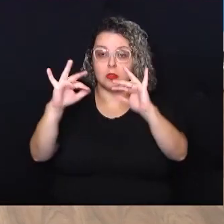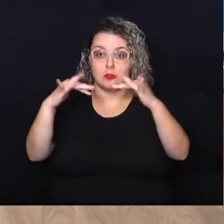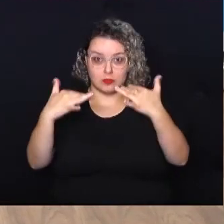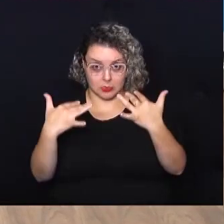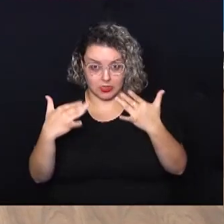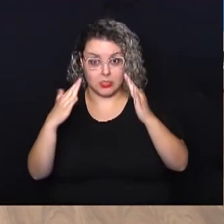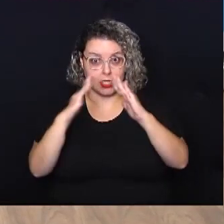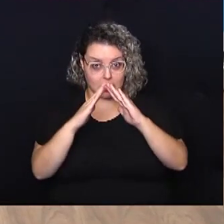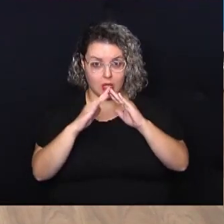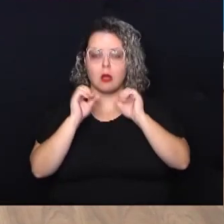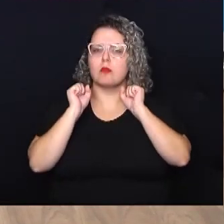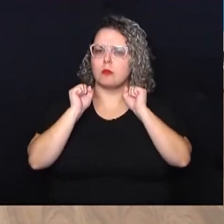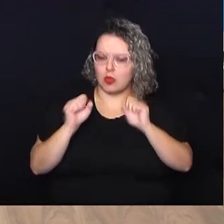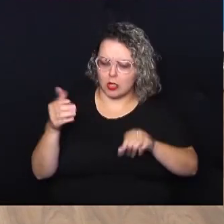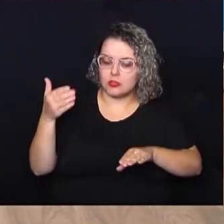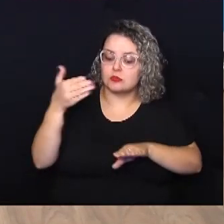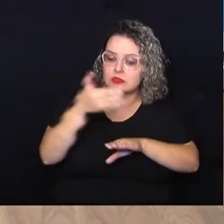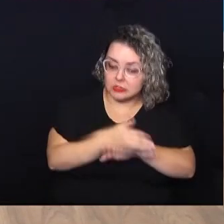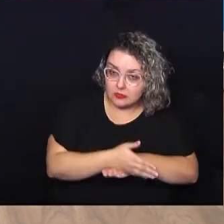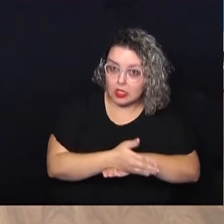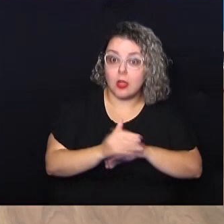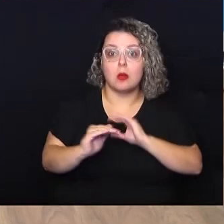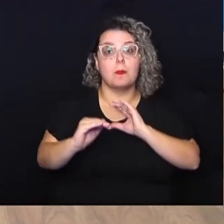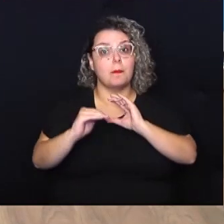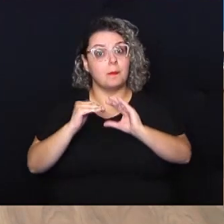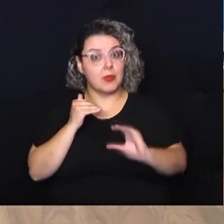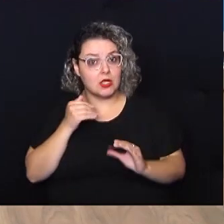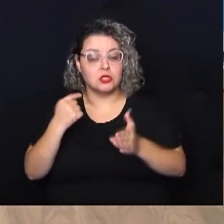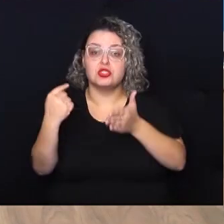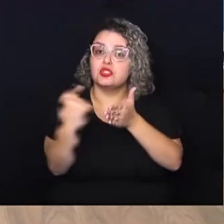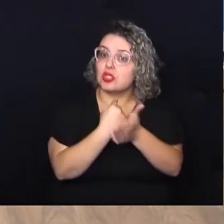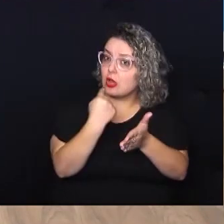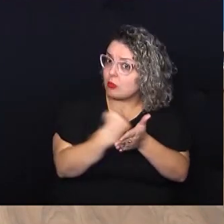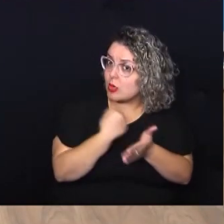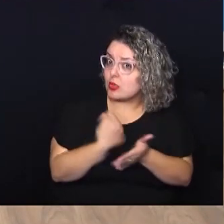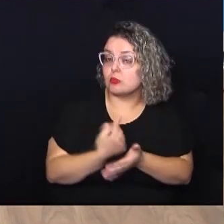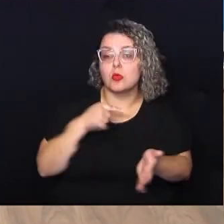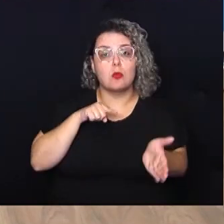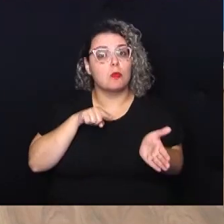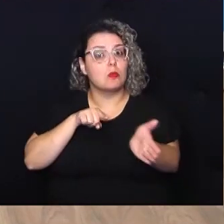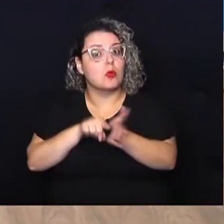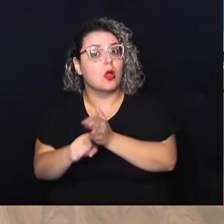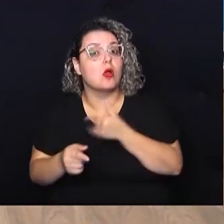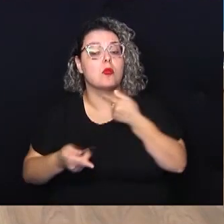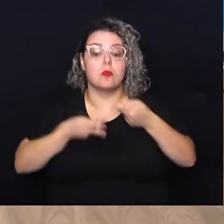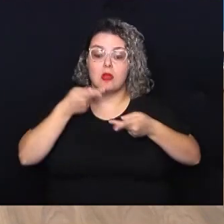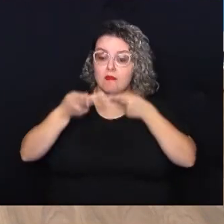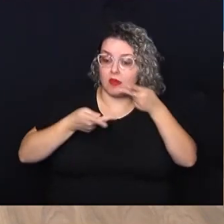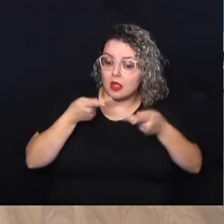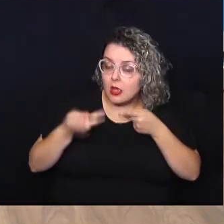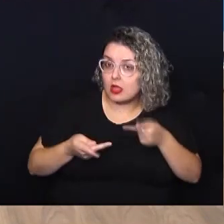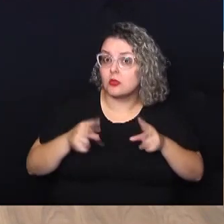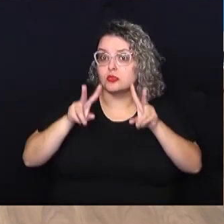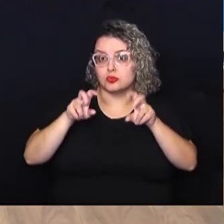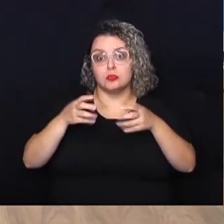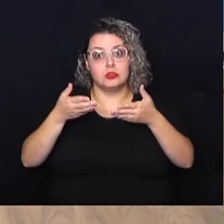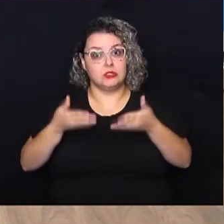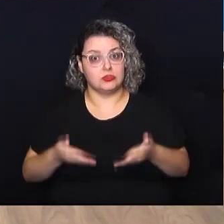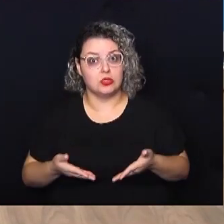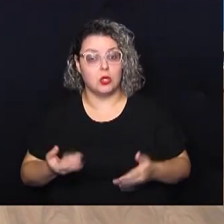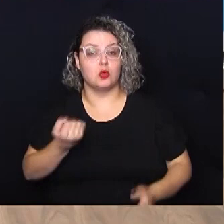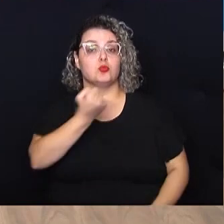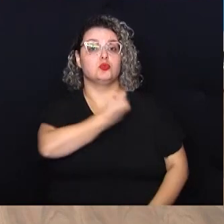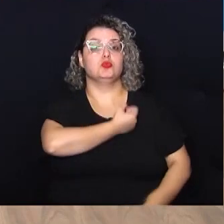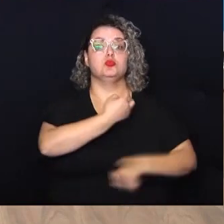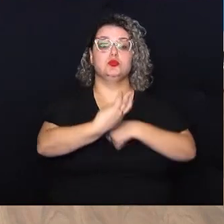casa, você pode participar, enviar o seu questionamento, uma pergunta, um comentário sobre este tema. O número do